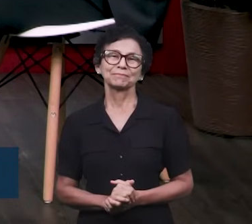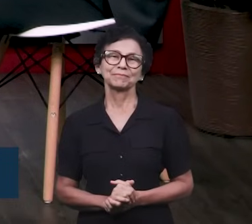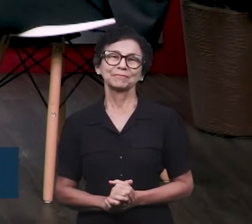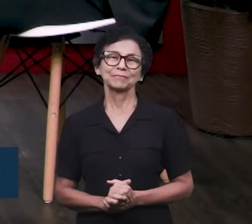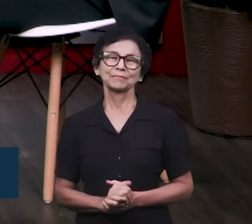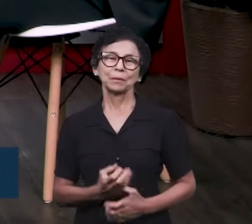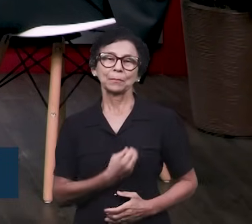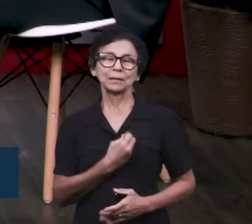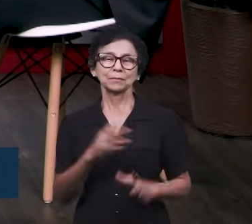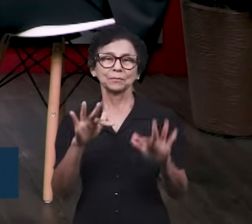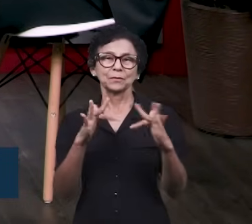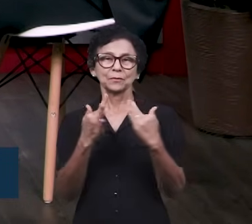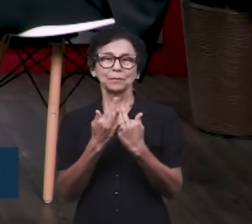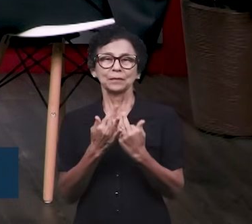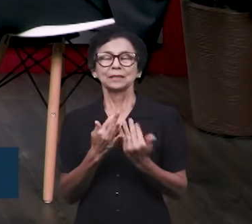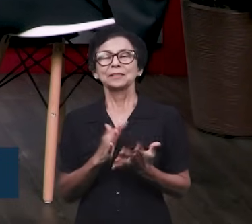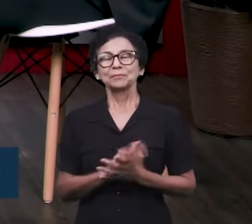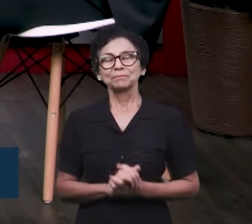são